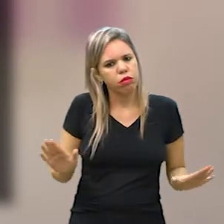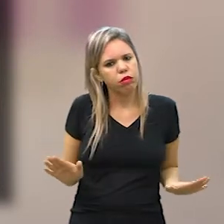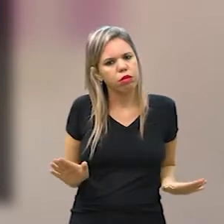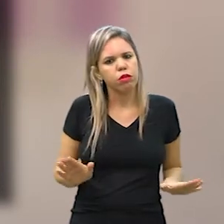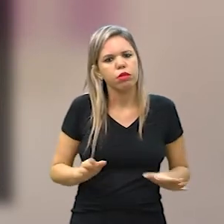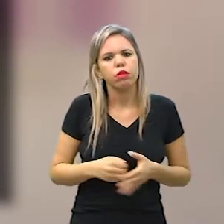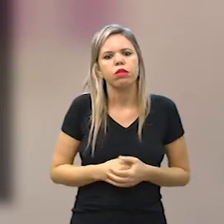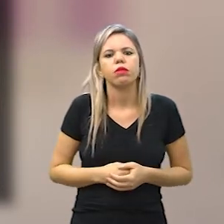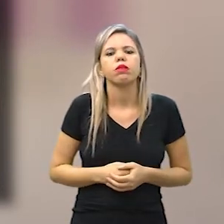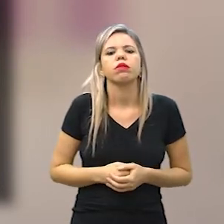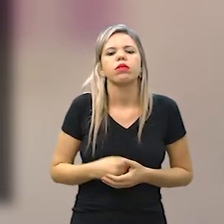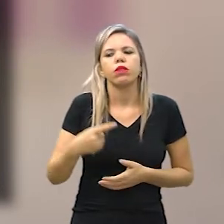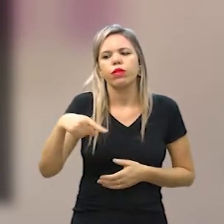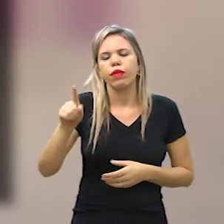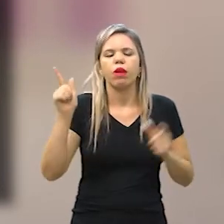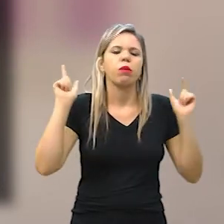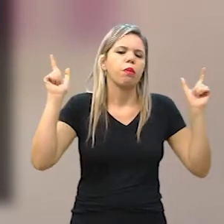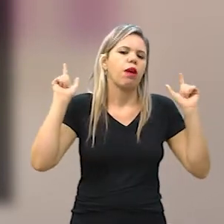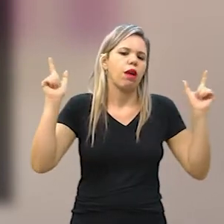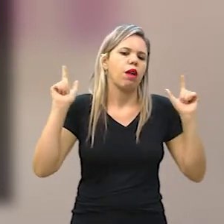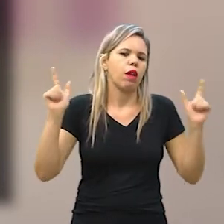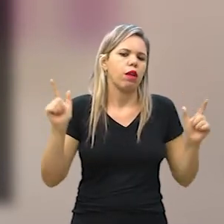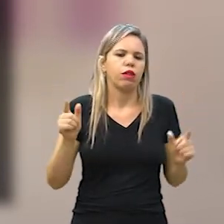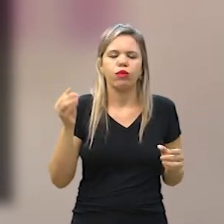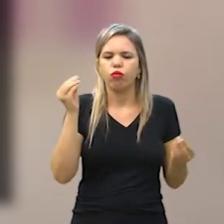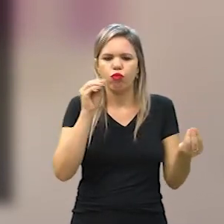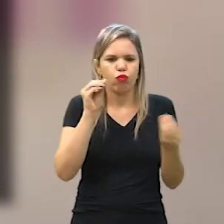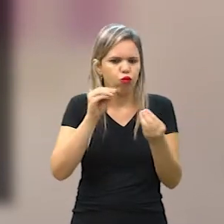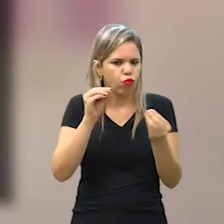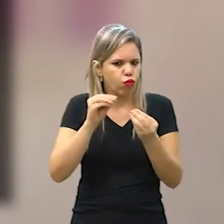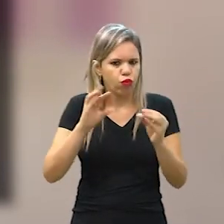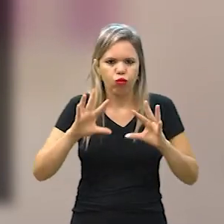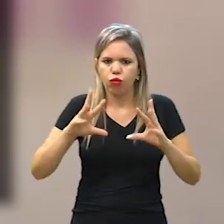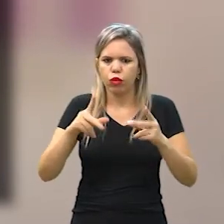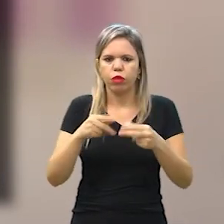copos, quando vai para as baladas, não beijar